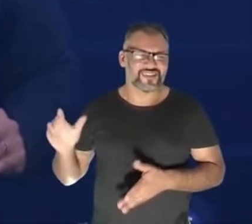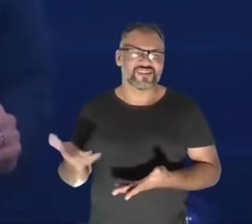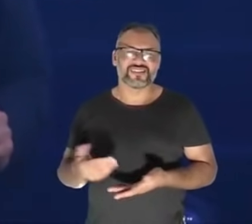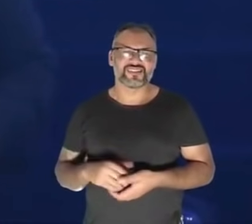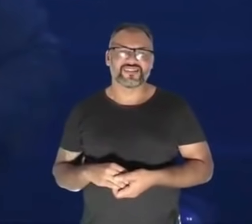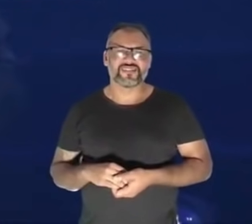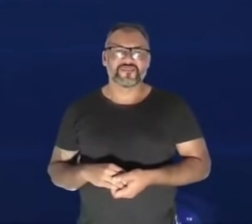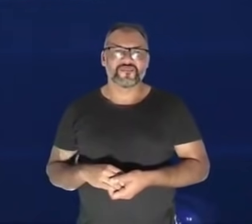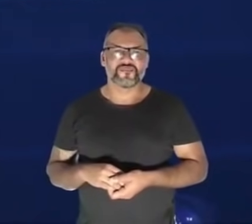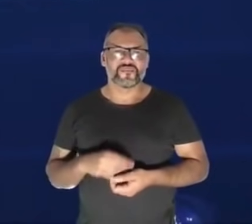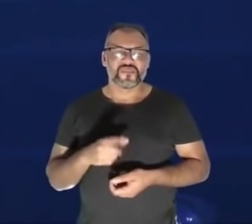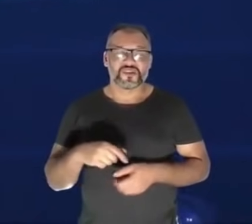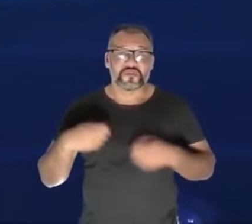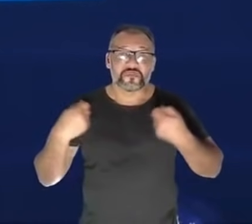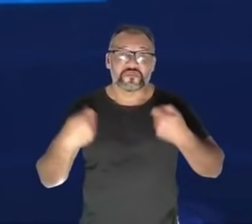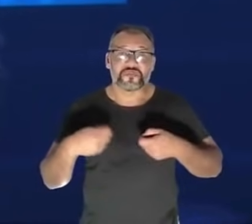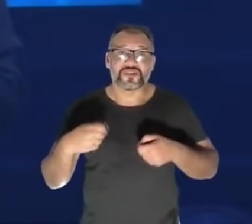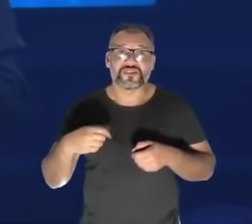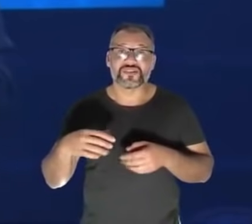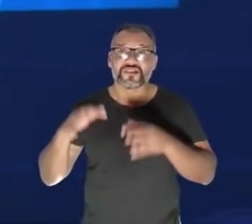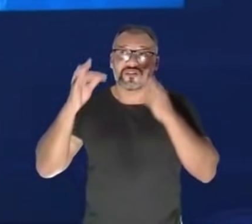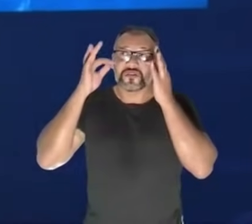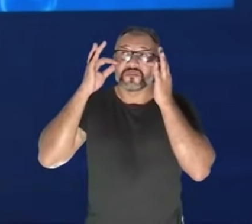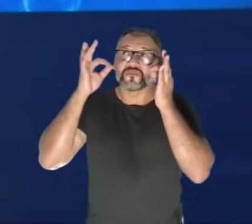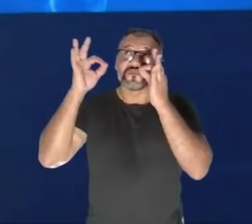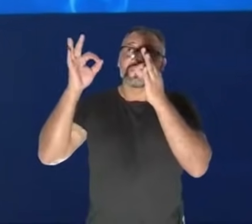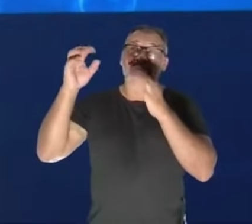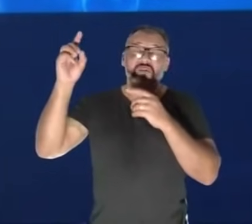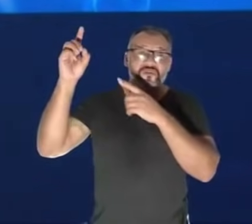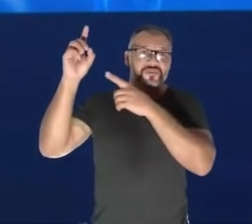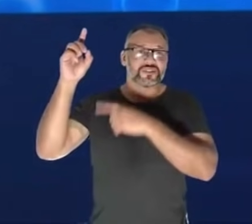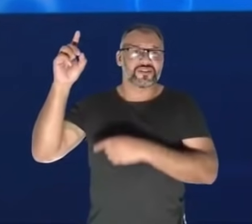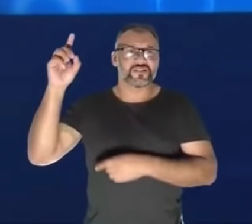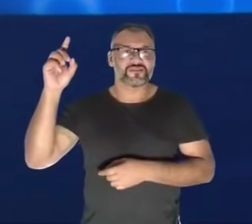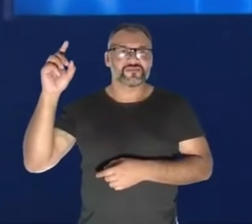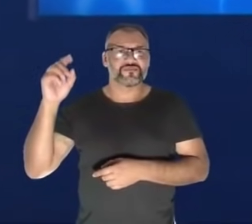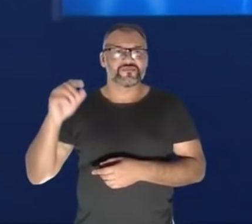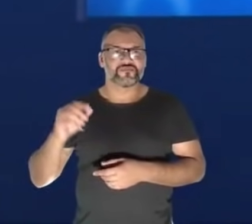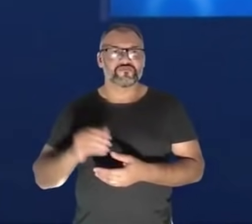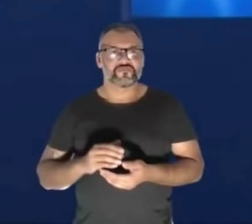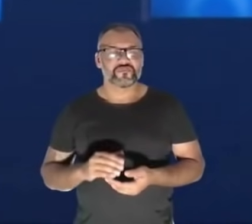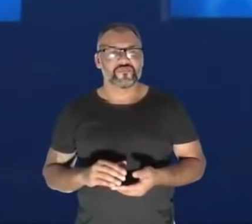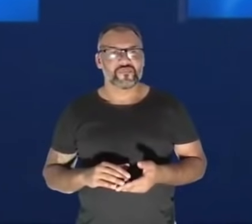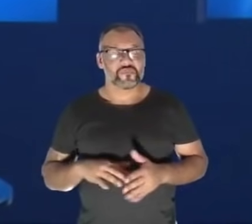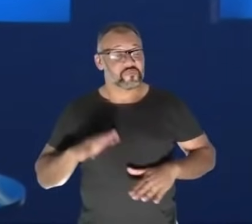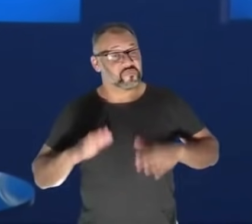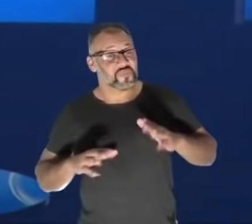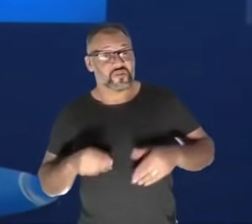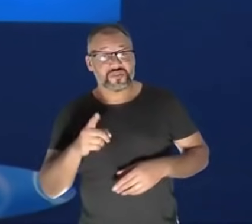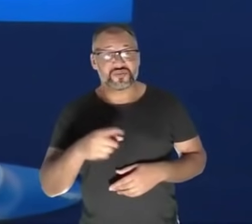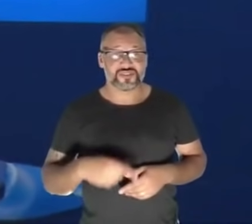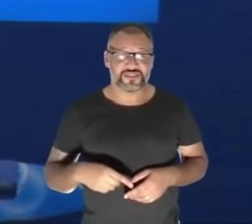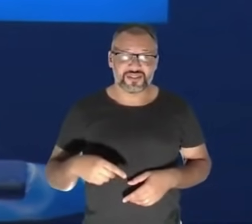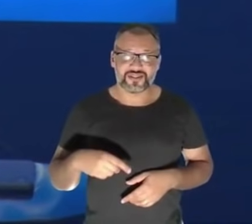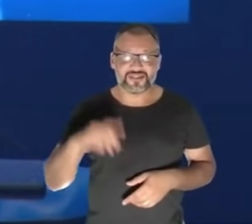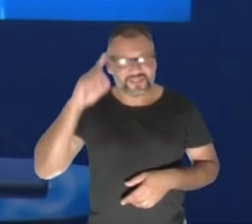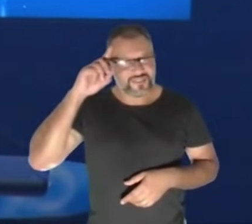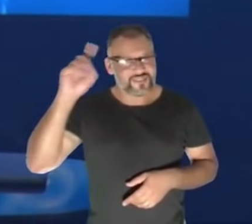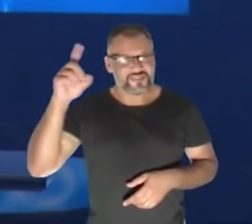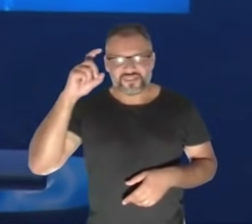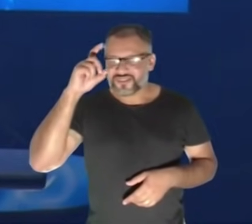poderoso não é para você não distrair eu sei que talvez você teve um dia difícil trabalho chefe metrô